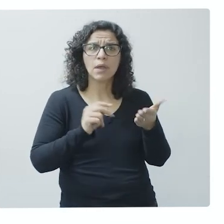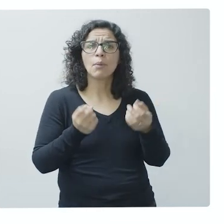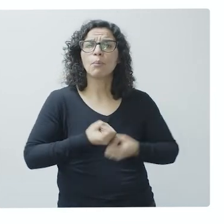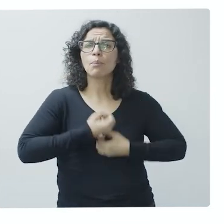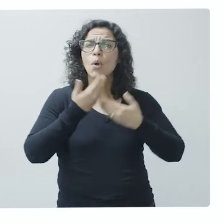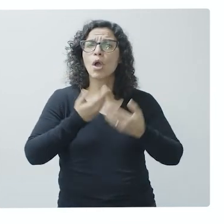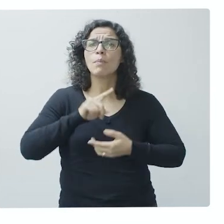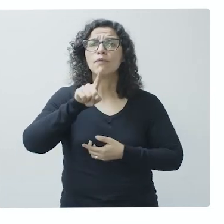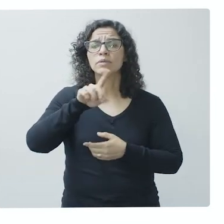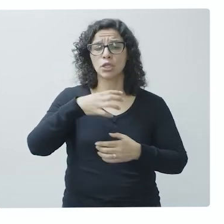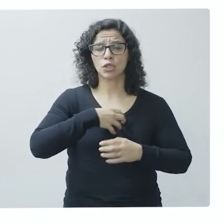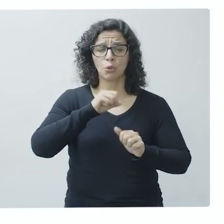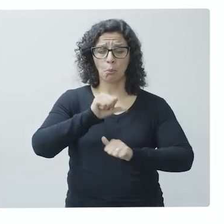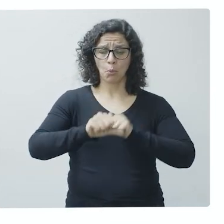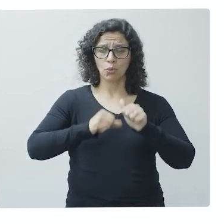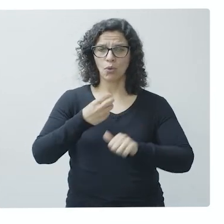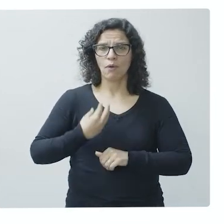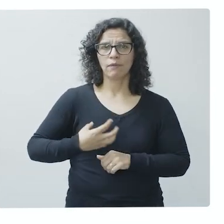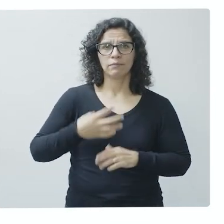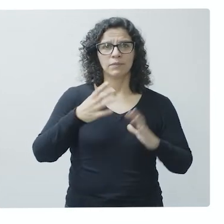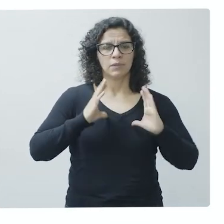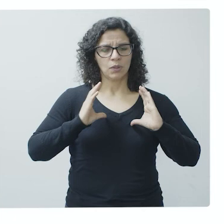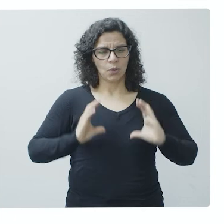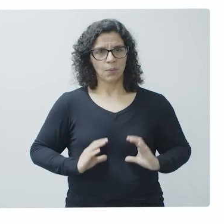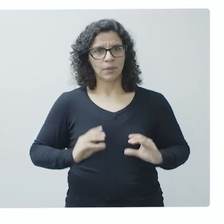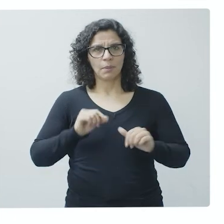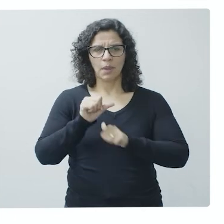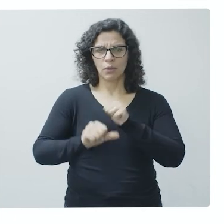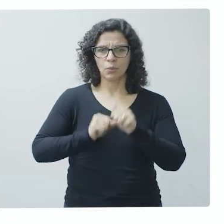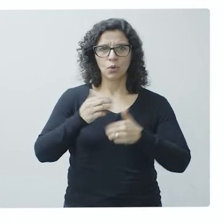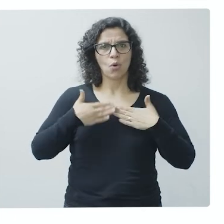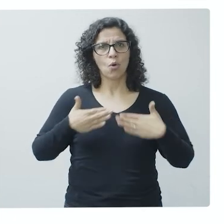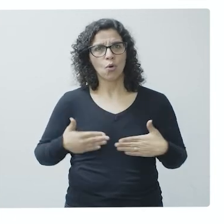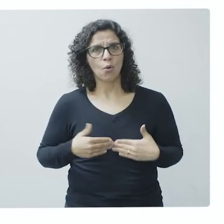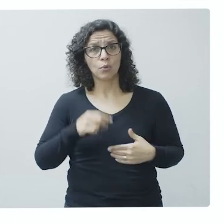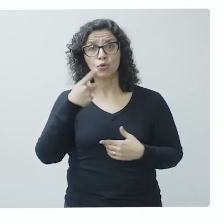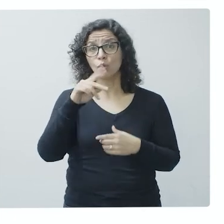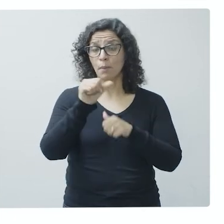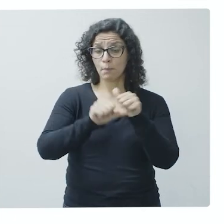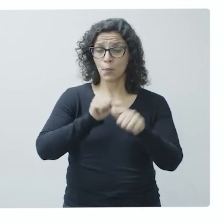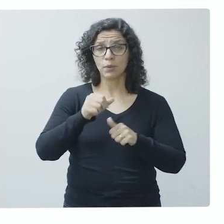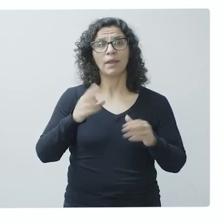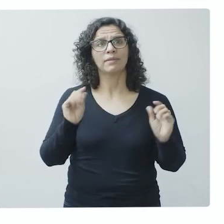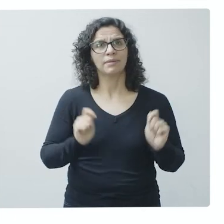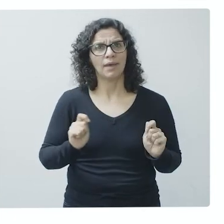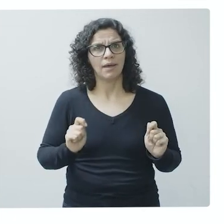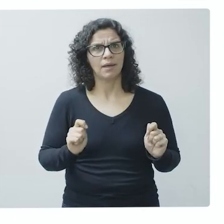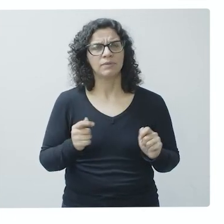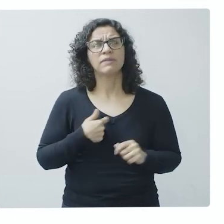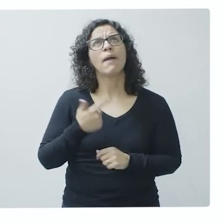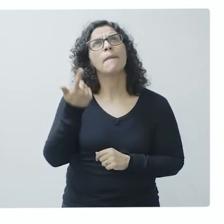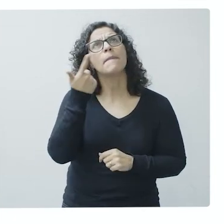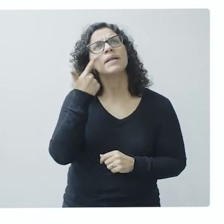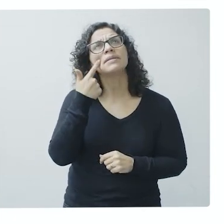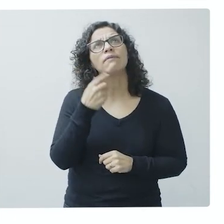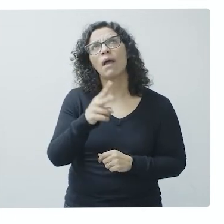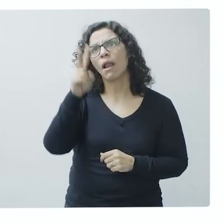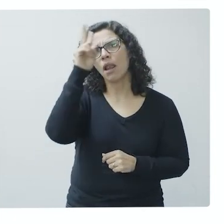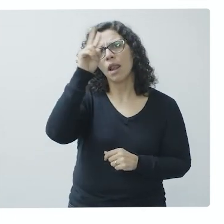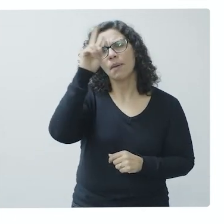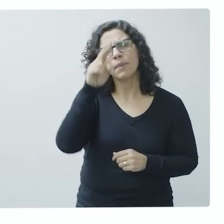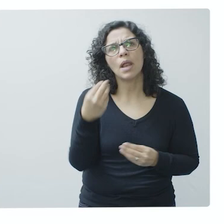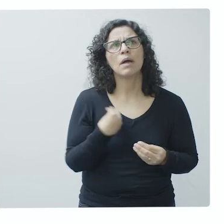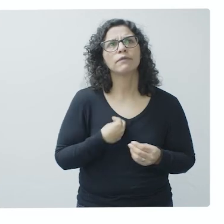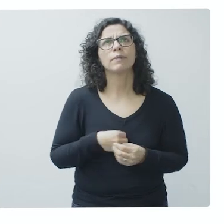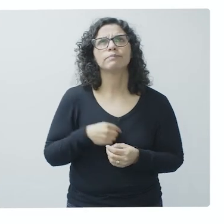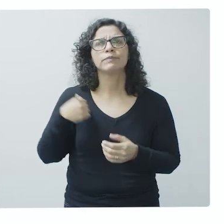suas mudanças? Olha só, sobre as suas mudanças. Lembra? O que que você vai fazer? Você vai ter que puxar lá